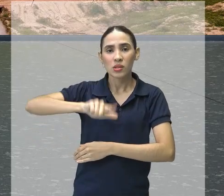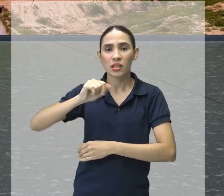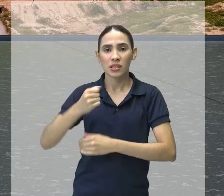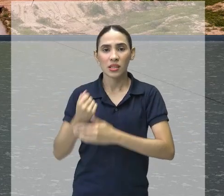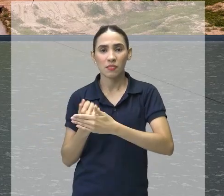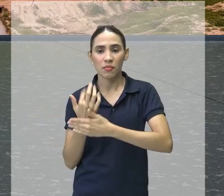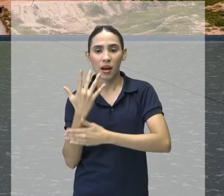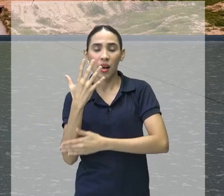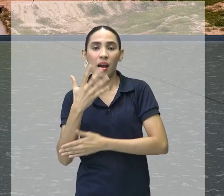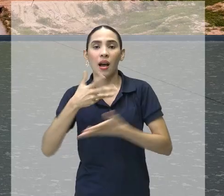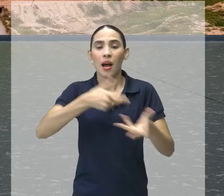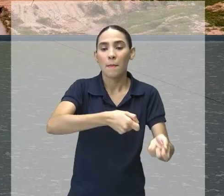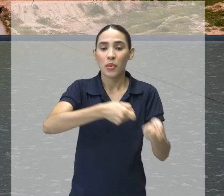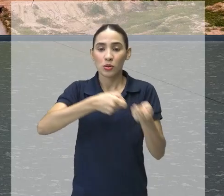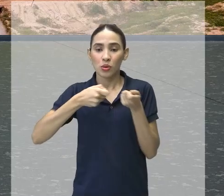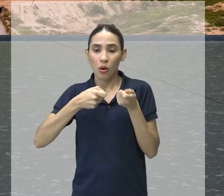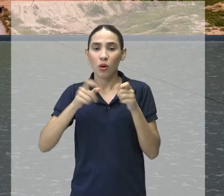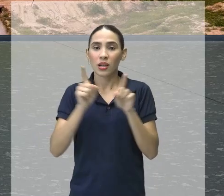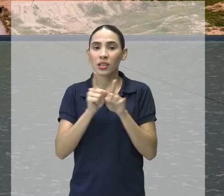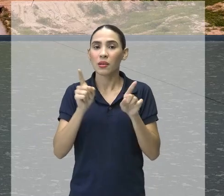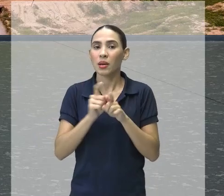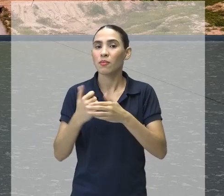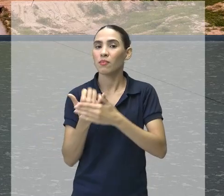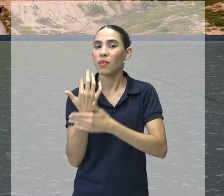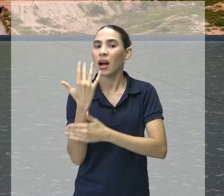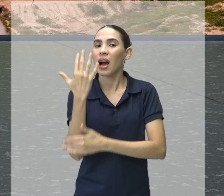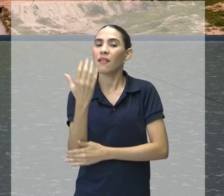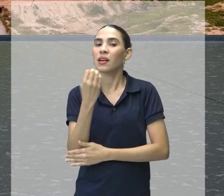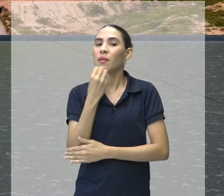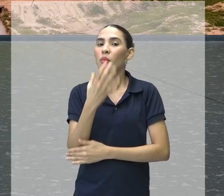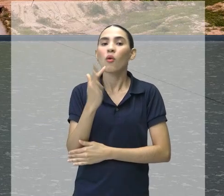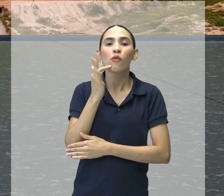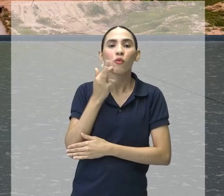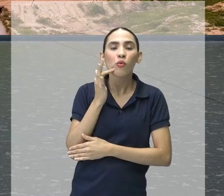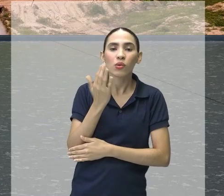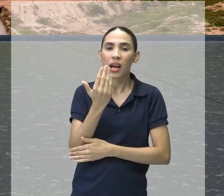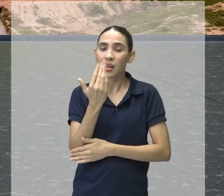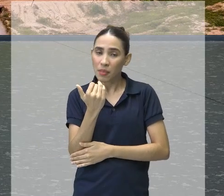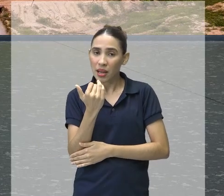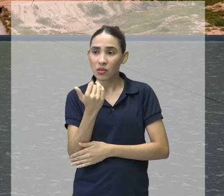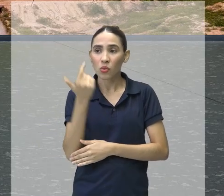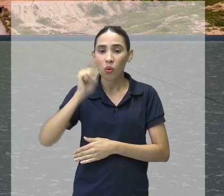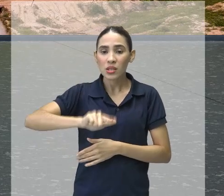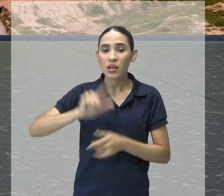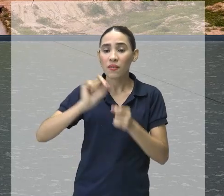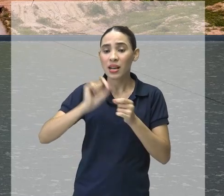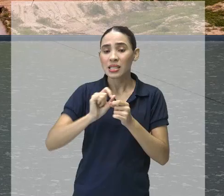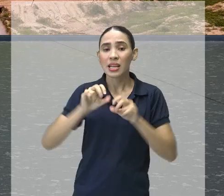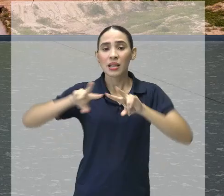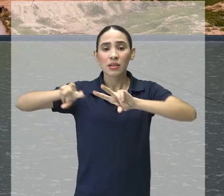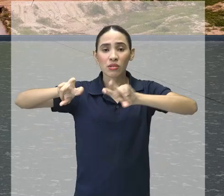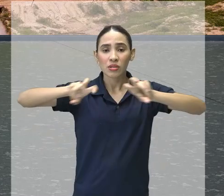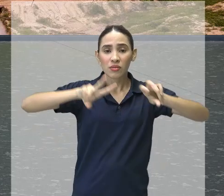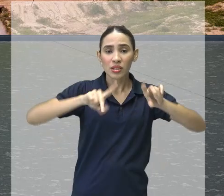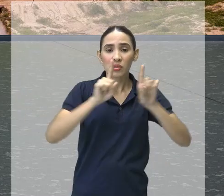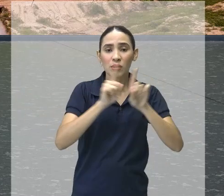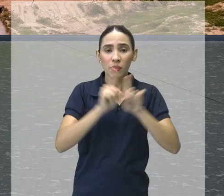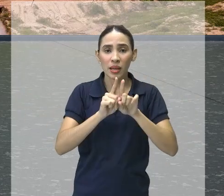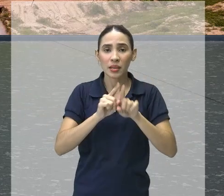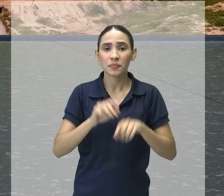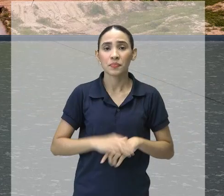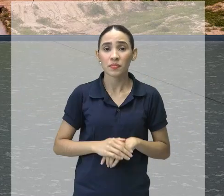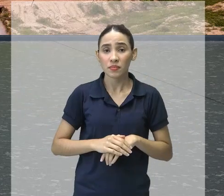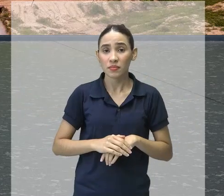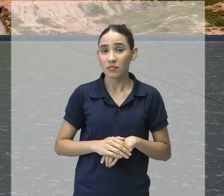a mandioca, uma árvore frutífera que nos alimente, para fazermos o extrativismo